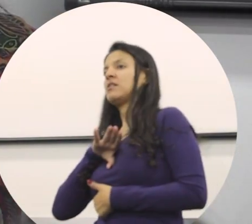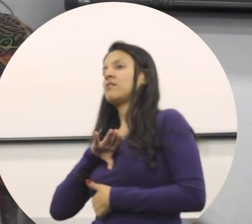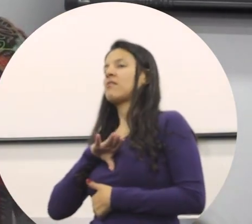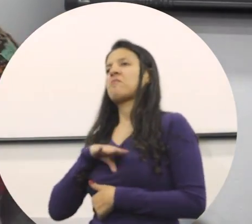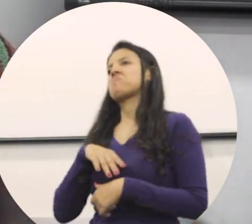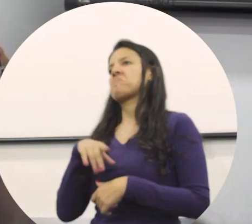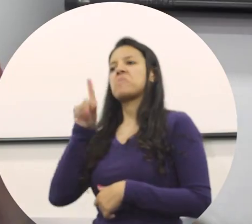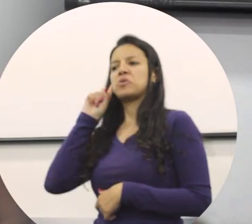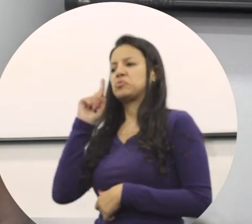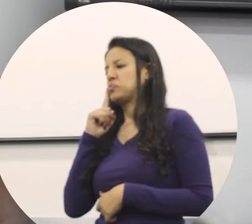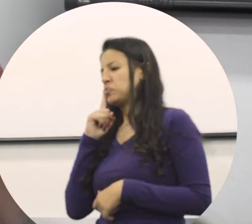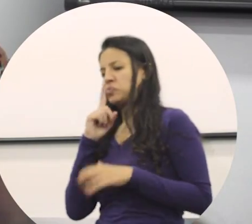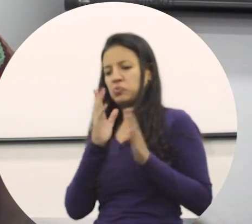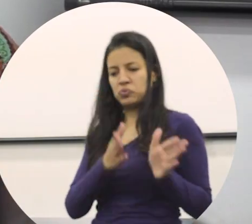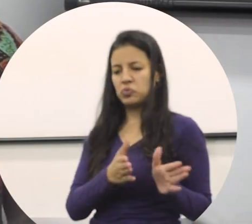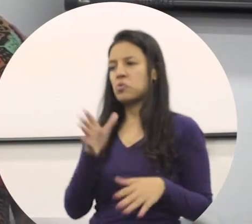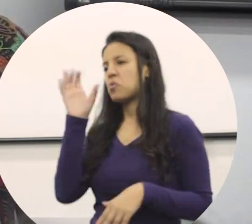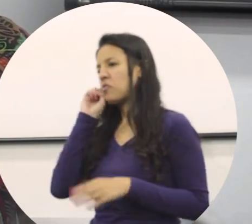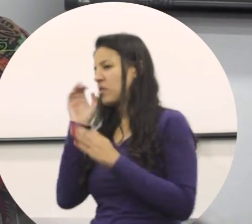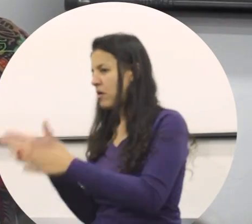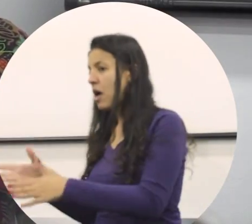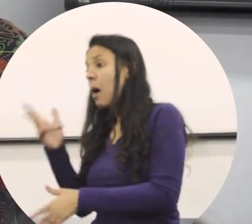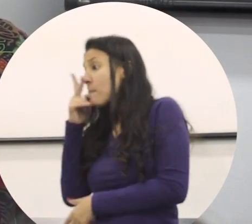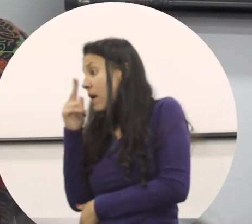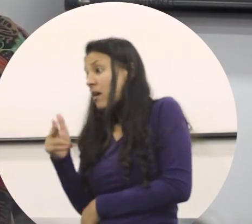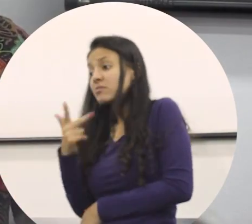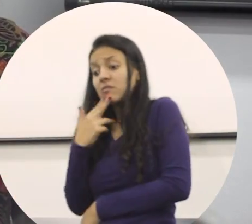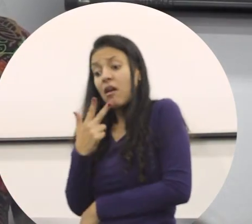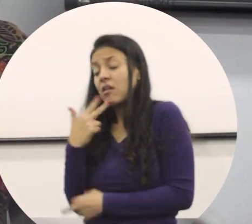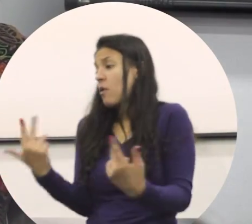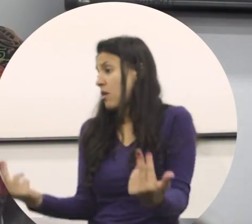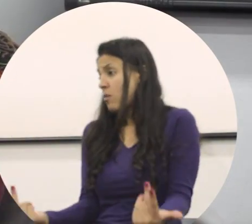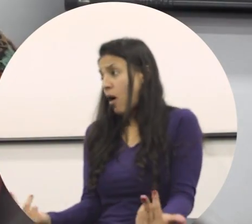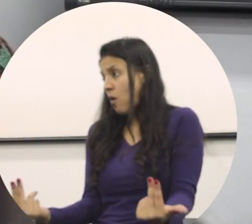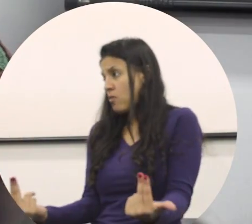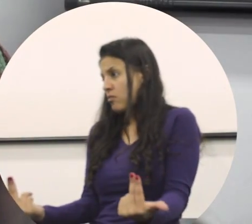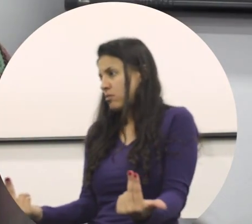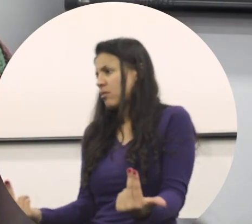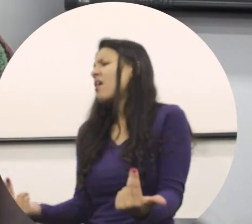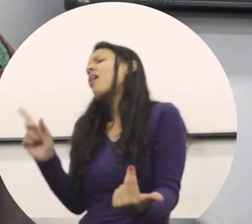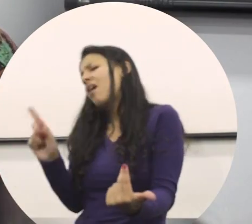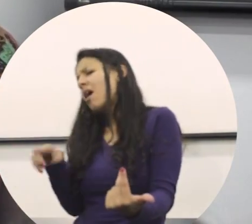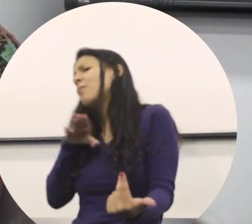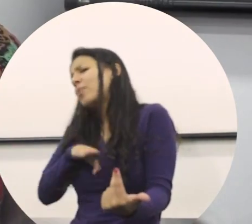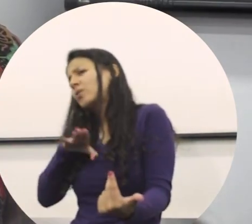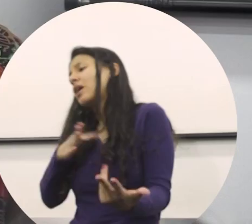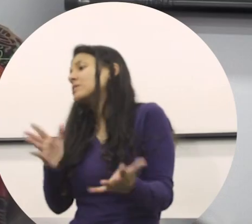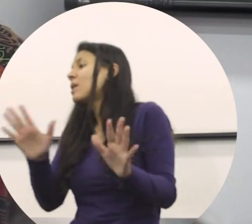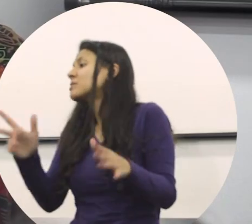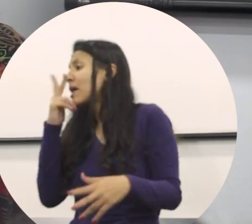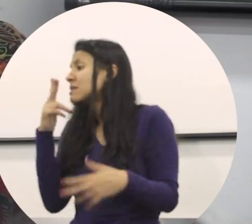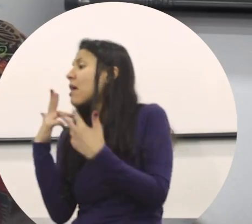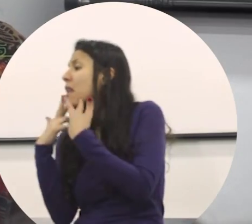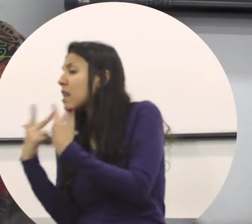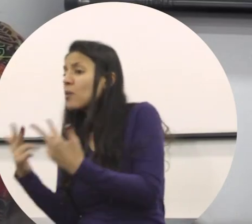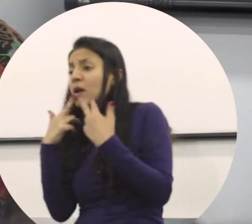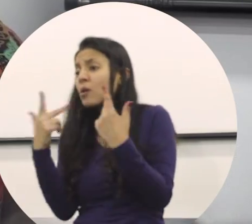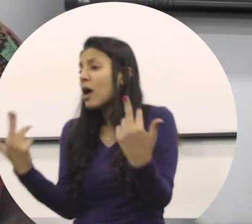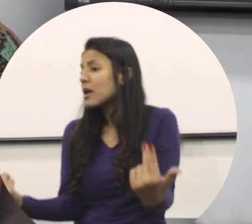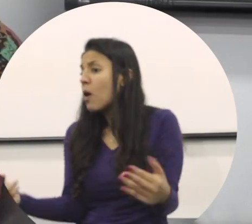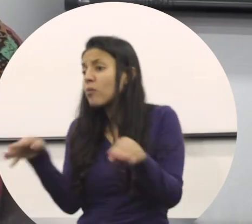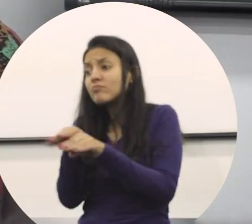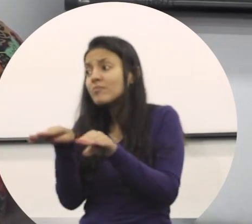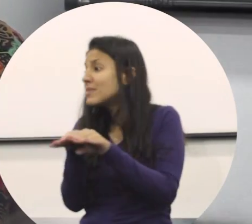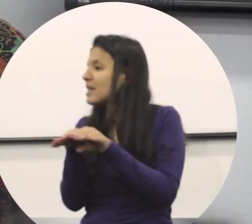seja para surdo, seja para ouvinte, é a mesma língua. Muito embora seja a língua portuguesa, mas não é a mesma língua. São duas